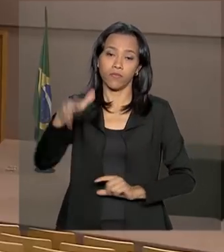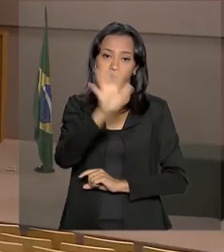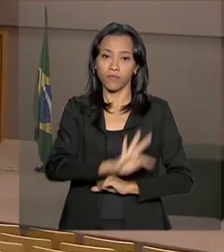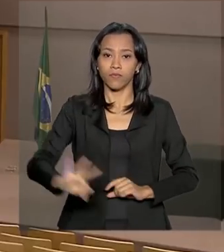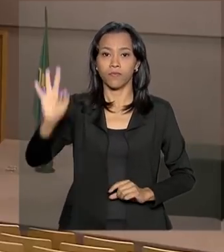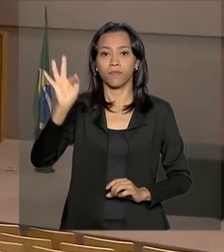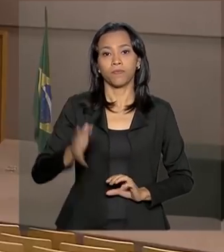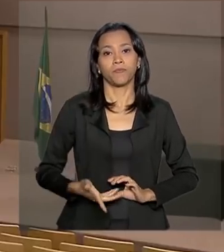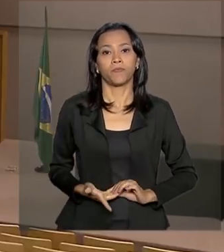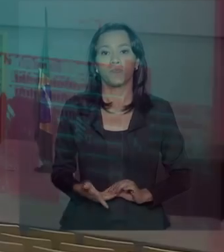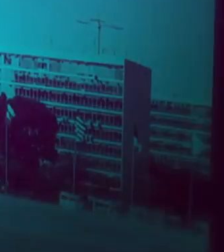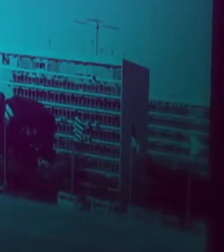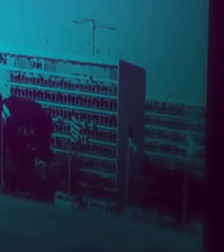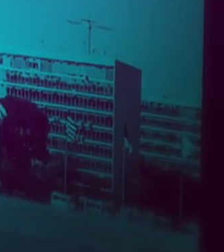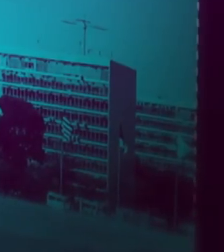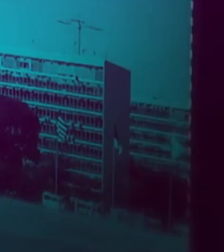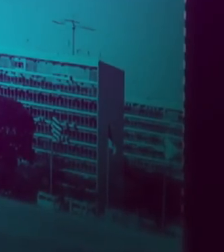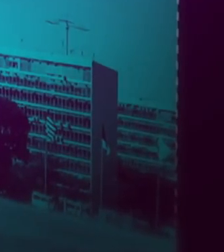Governo Federal.